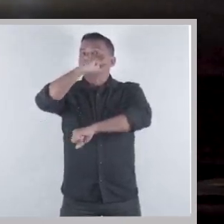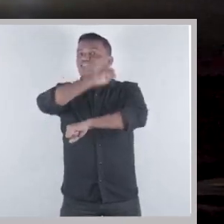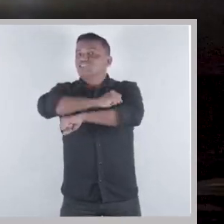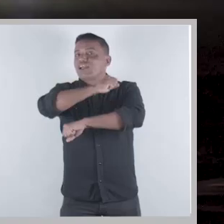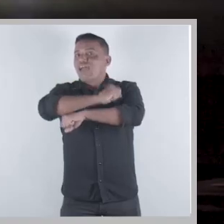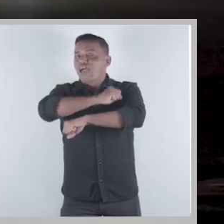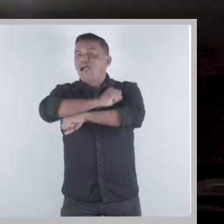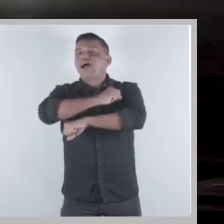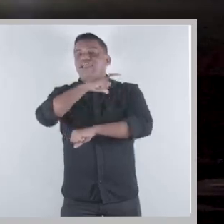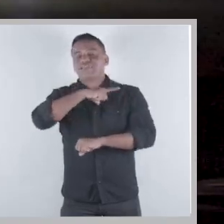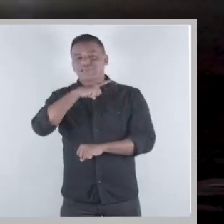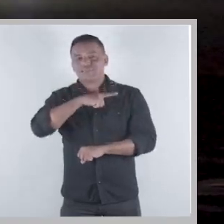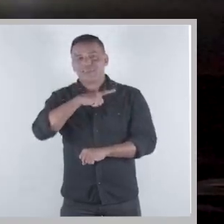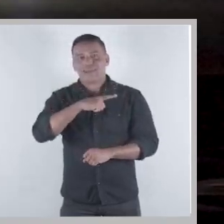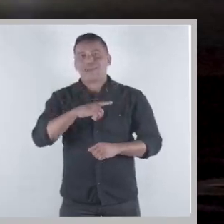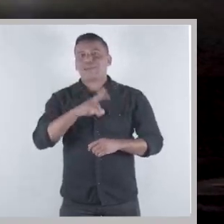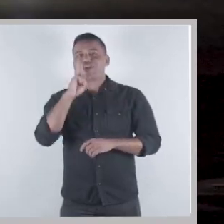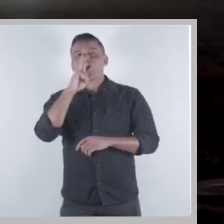janelas.